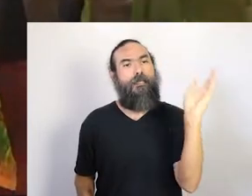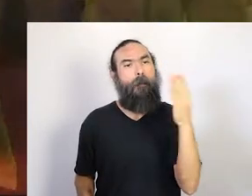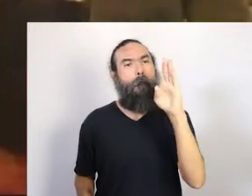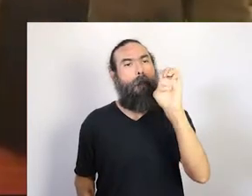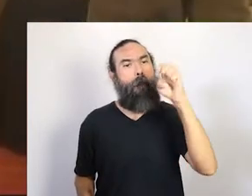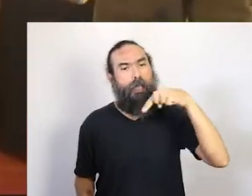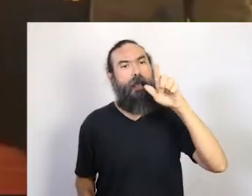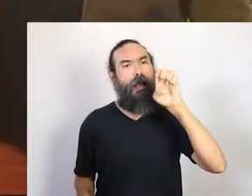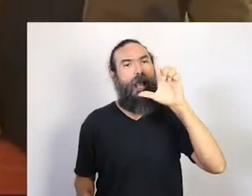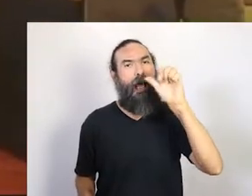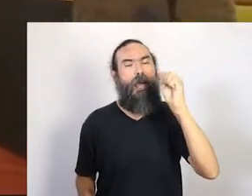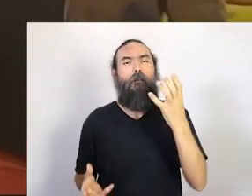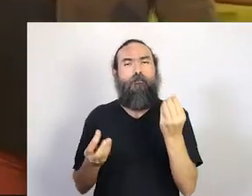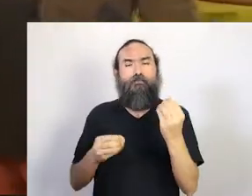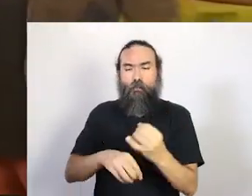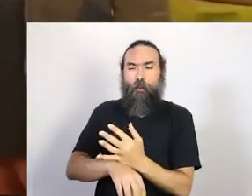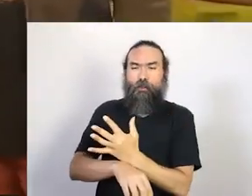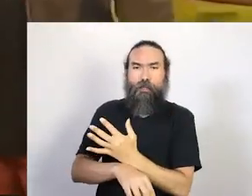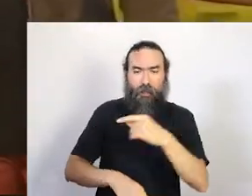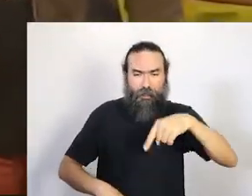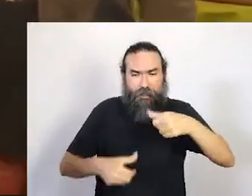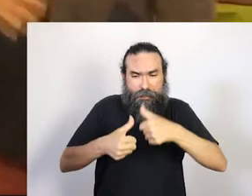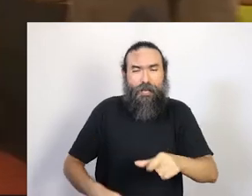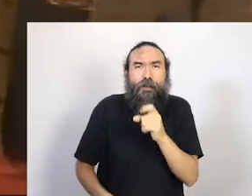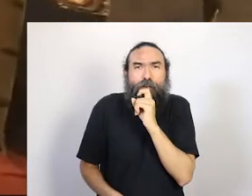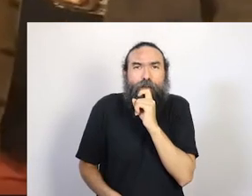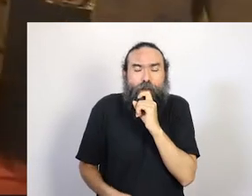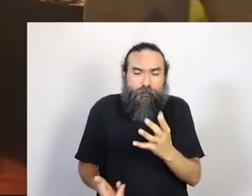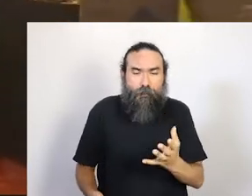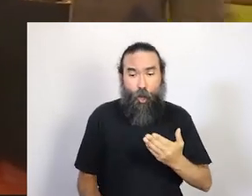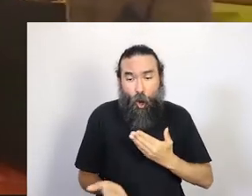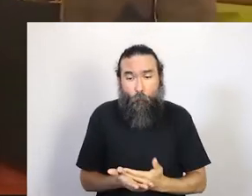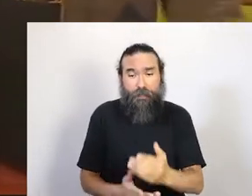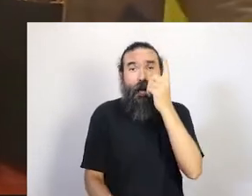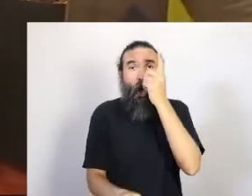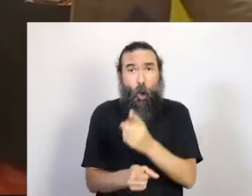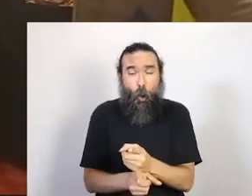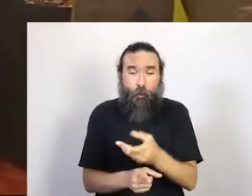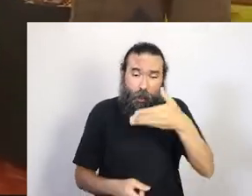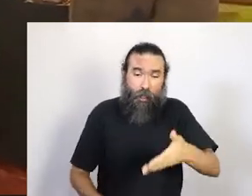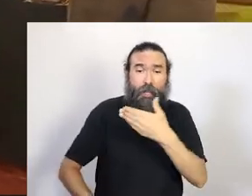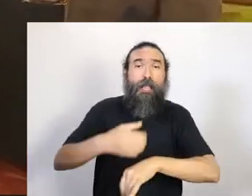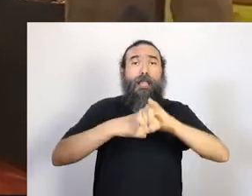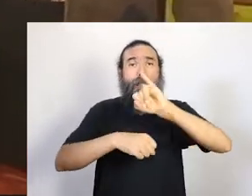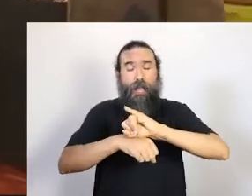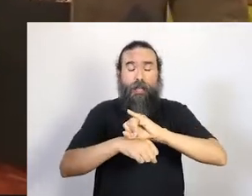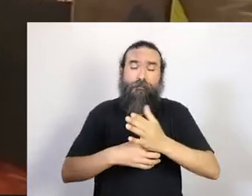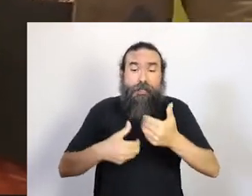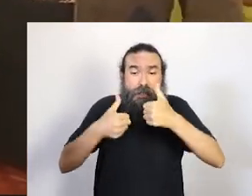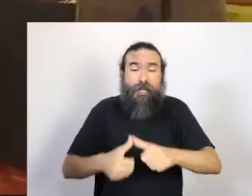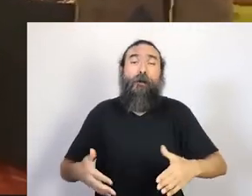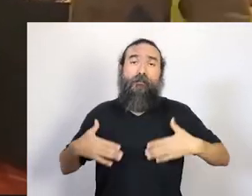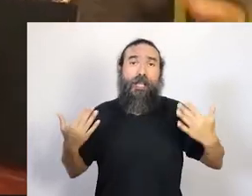gente aqui está com essa emoção, esse frio aqui, de começar esse encontro. Nessa forma virtual, mas